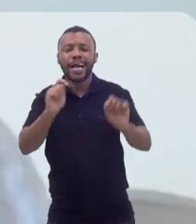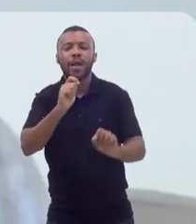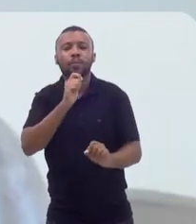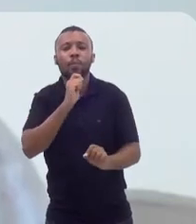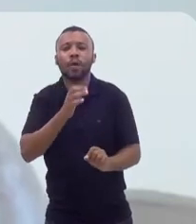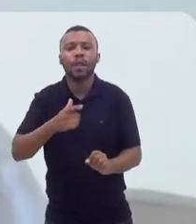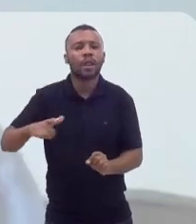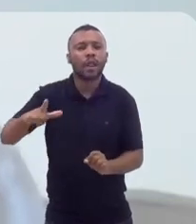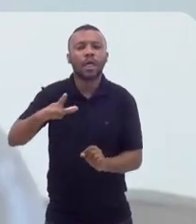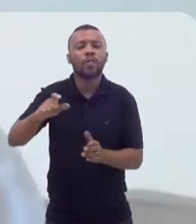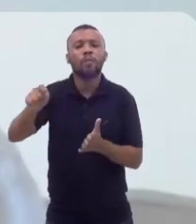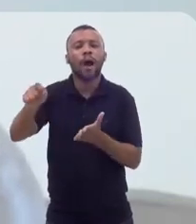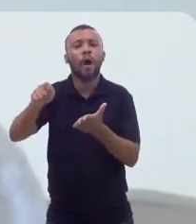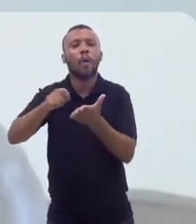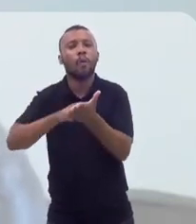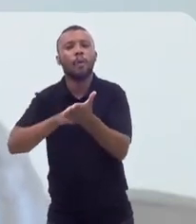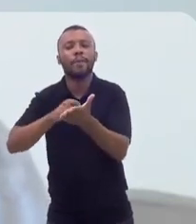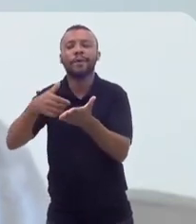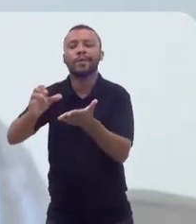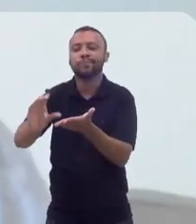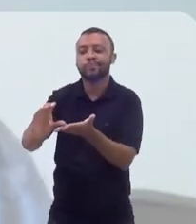rúbrica